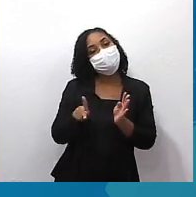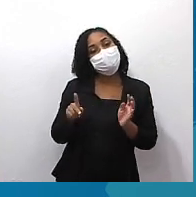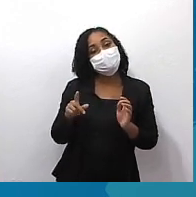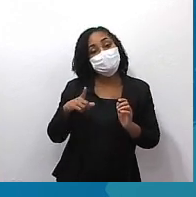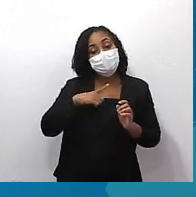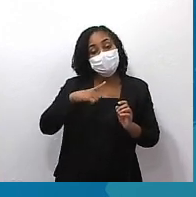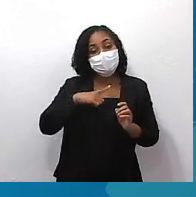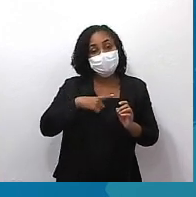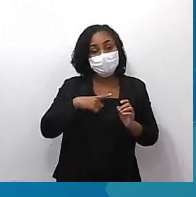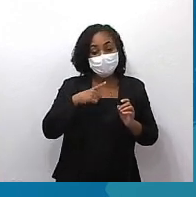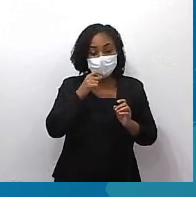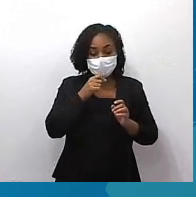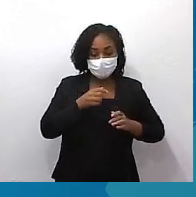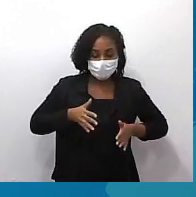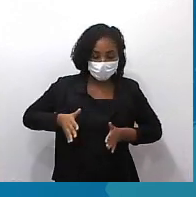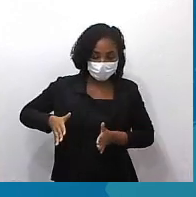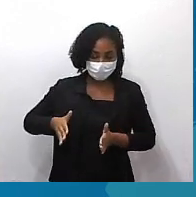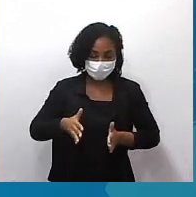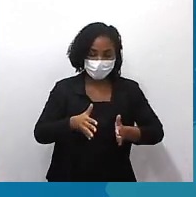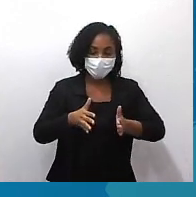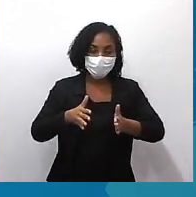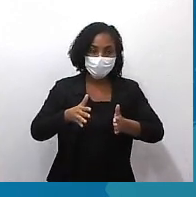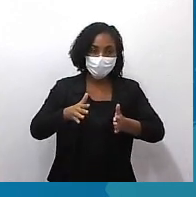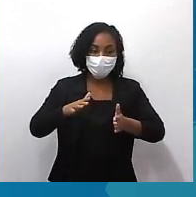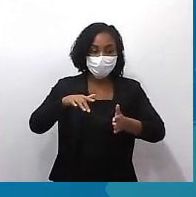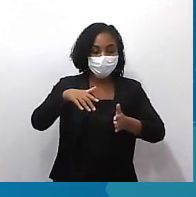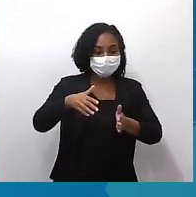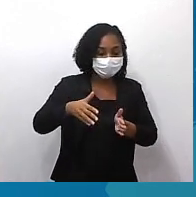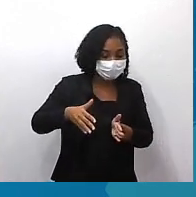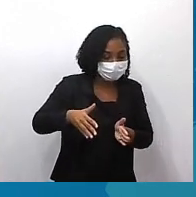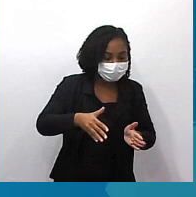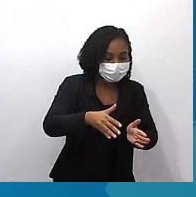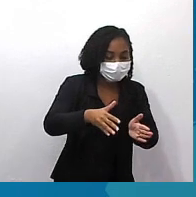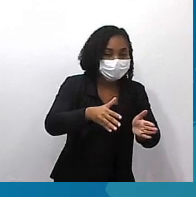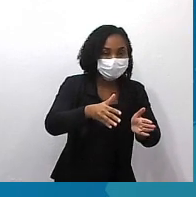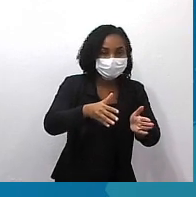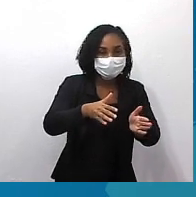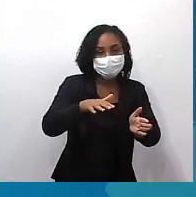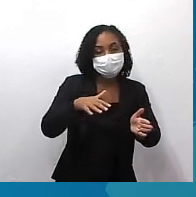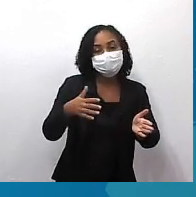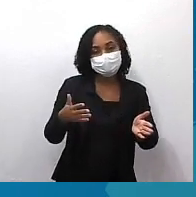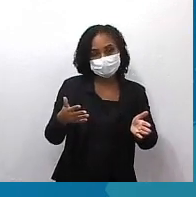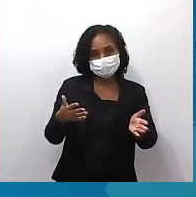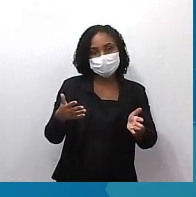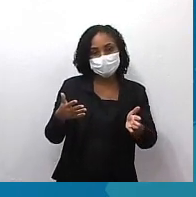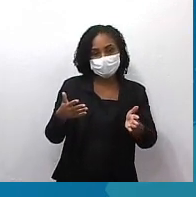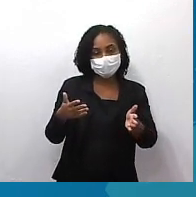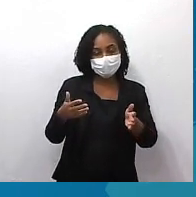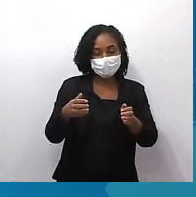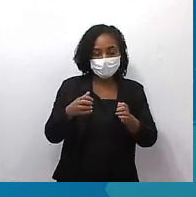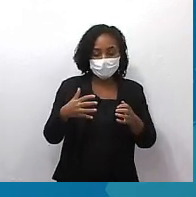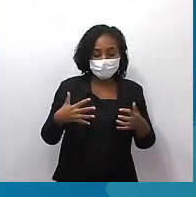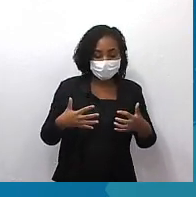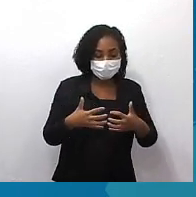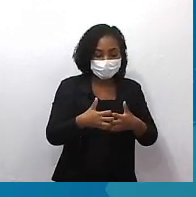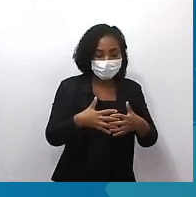do rio vai desaguar em outro rio ou em um lago. Um lago, você sabe que é